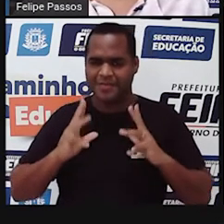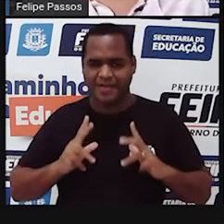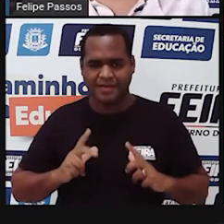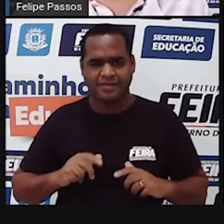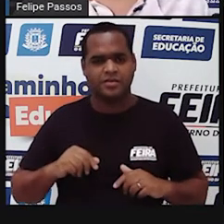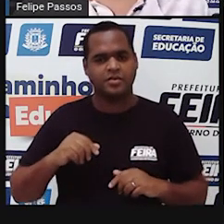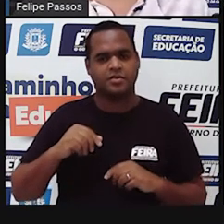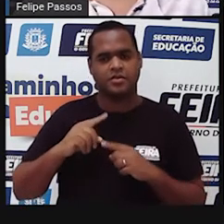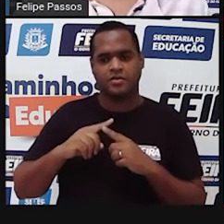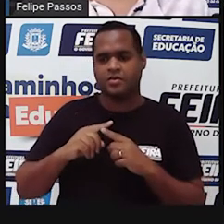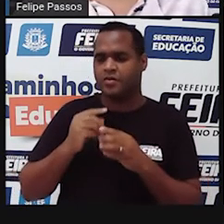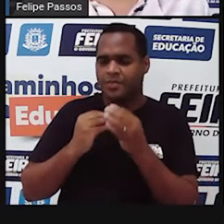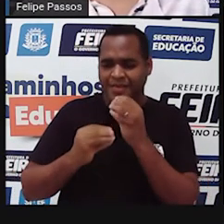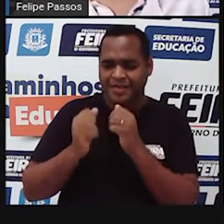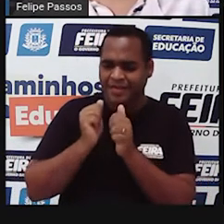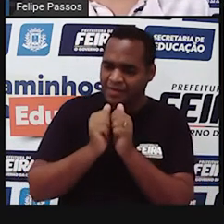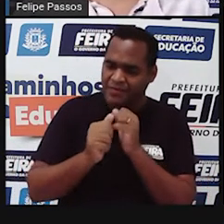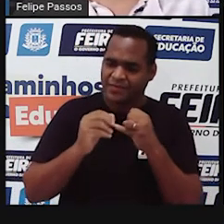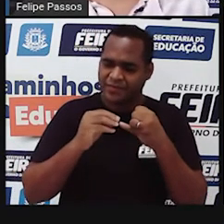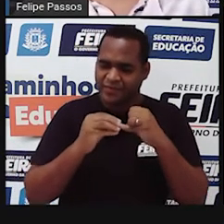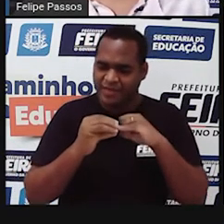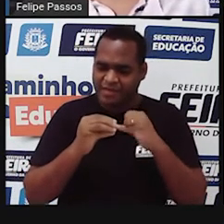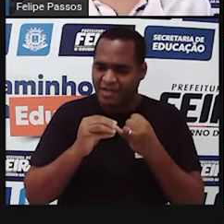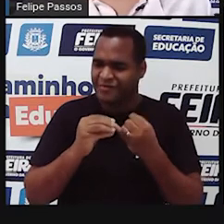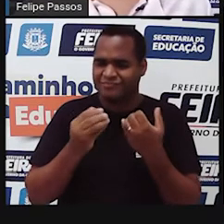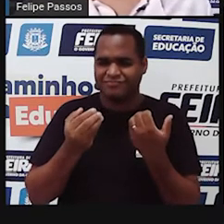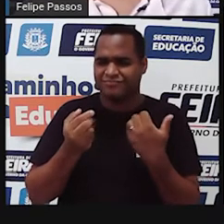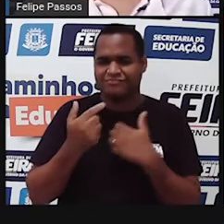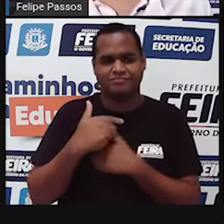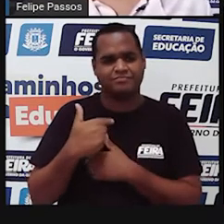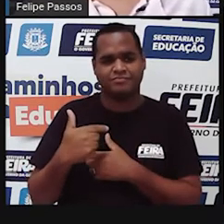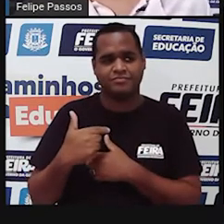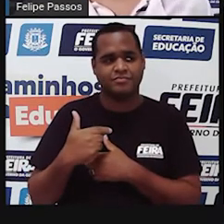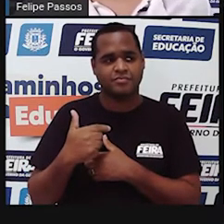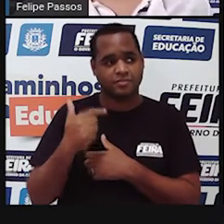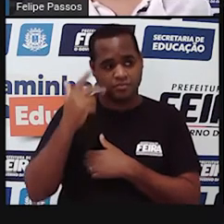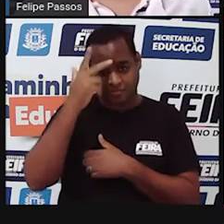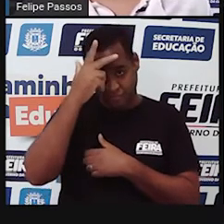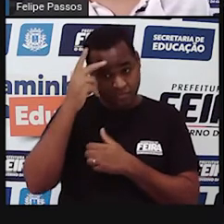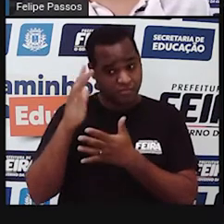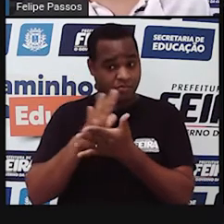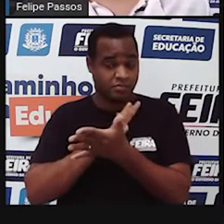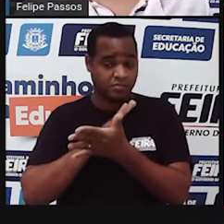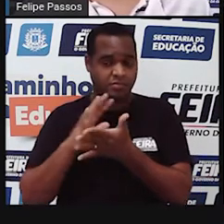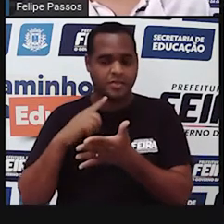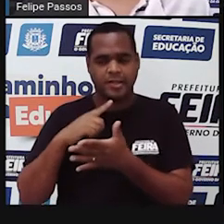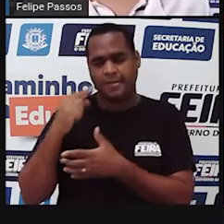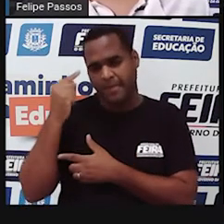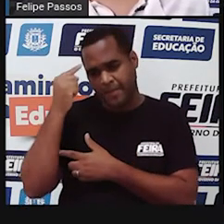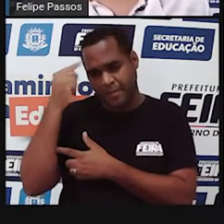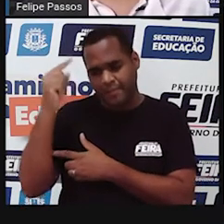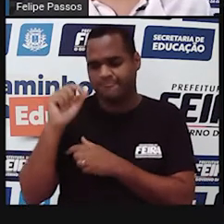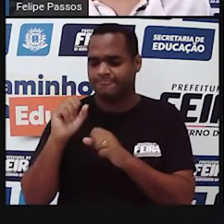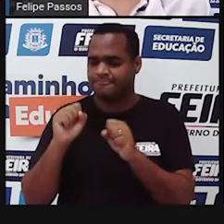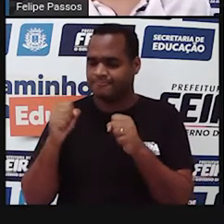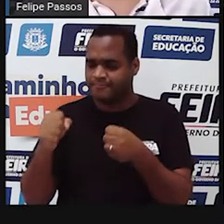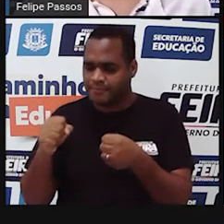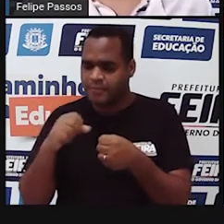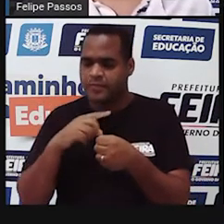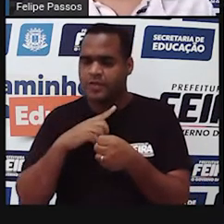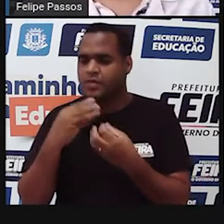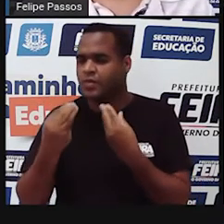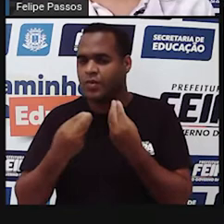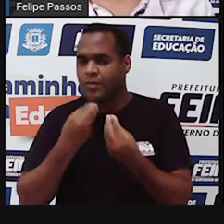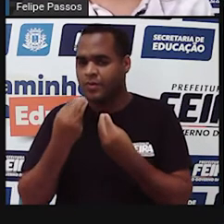que envolve os alimentos para uma família. E aí algumas dessas pessoas elas podem ter que buscar esses recursos